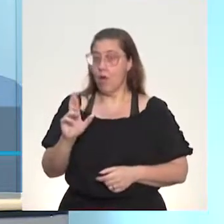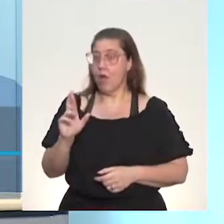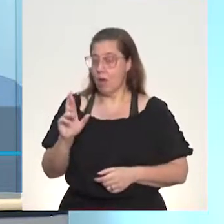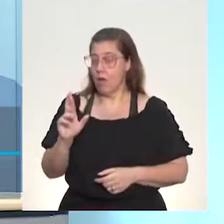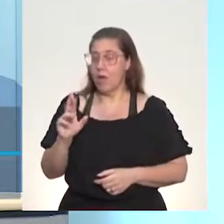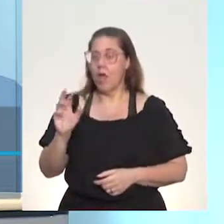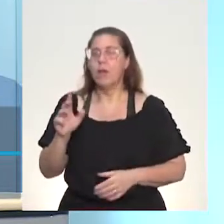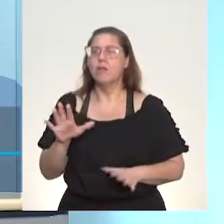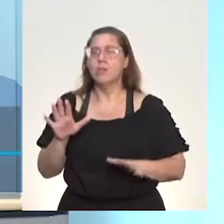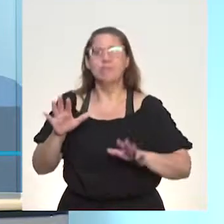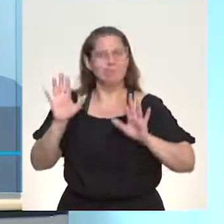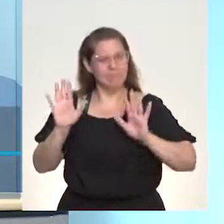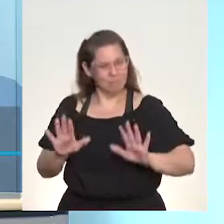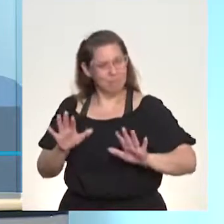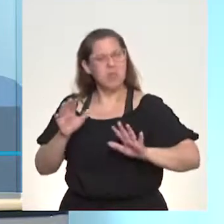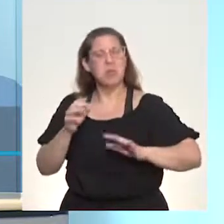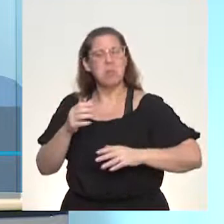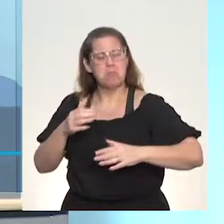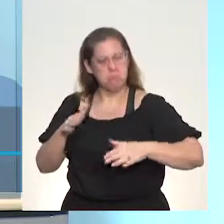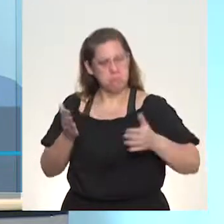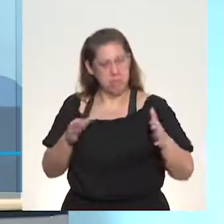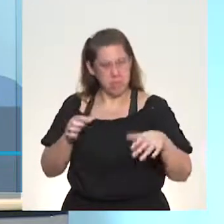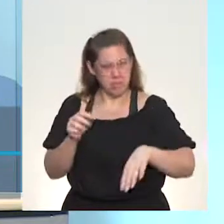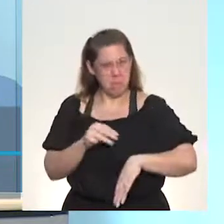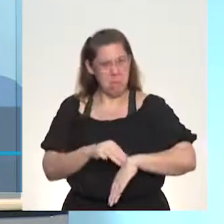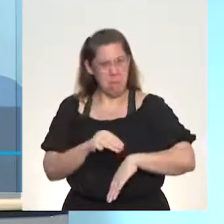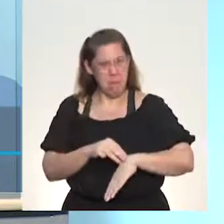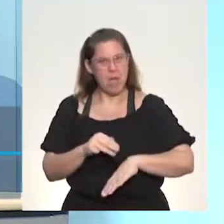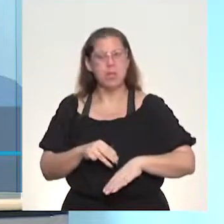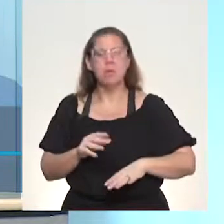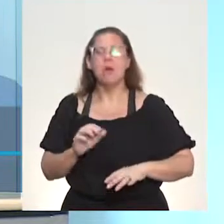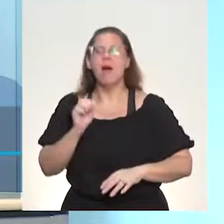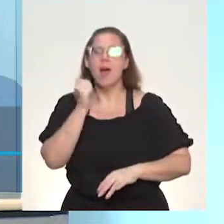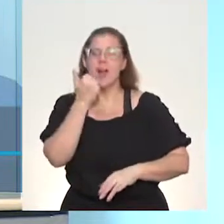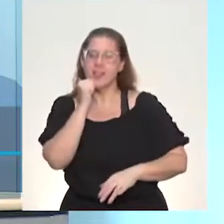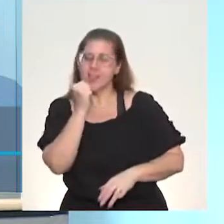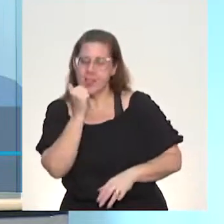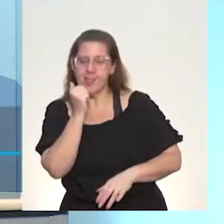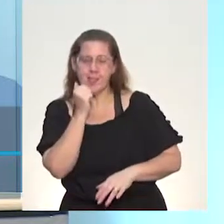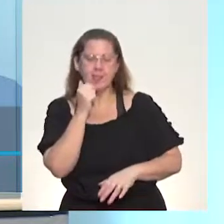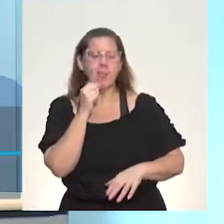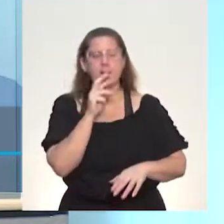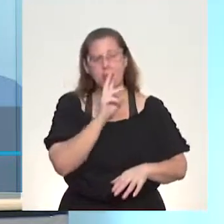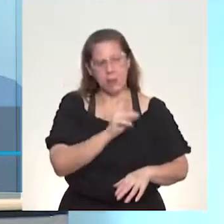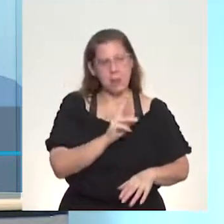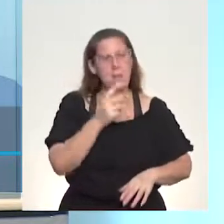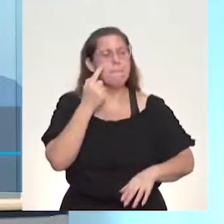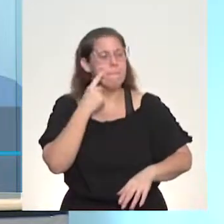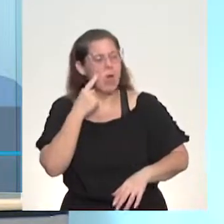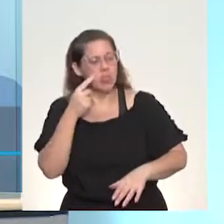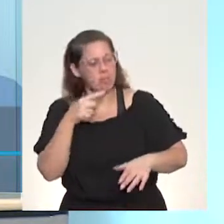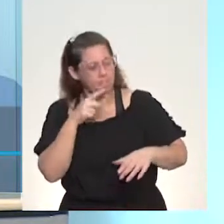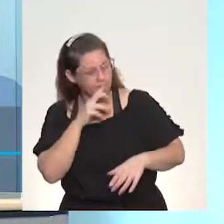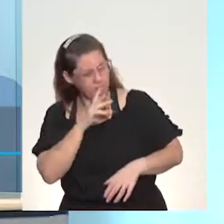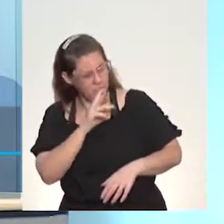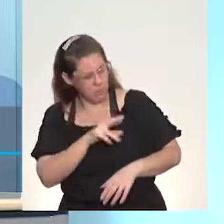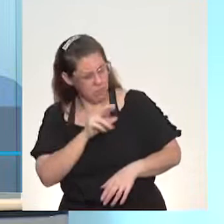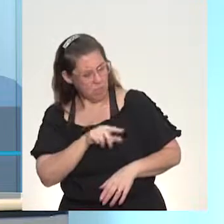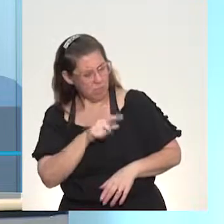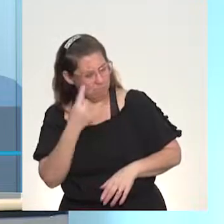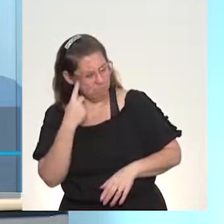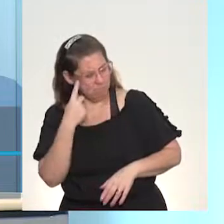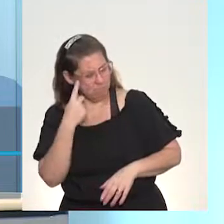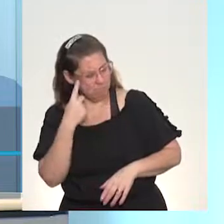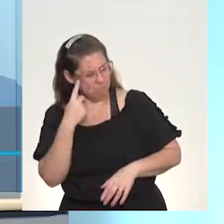esteja estável num determinado momento, a ciência ela pode sim, com essa mesma resposta, se debruçar sobre ela e ainda duvidar do